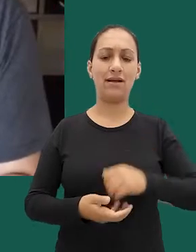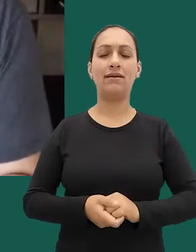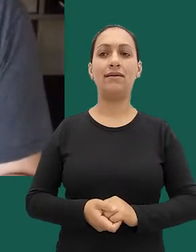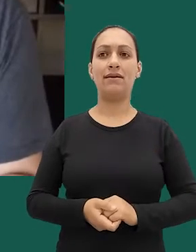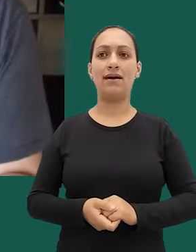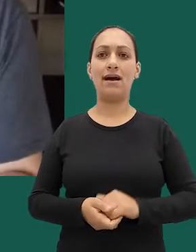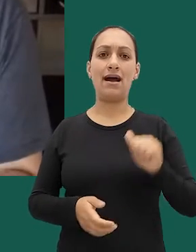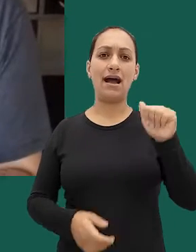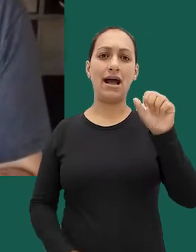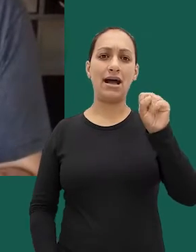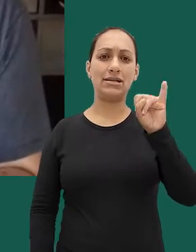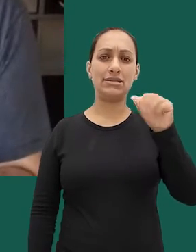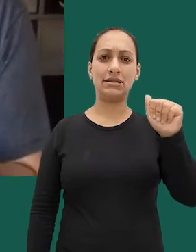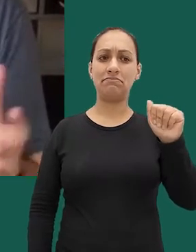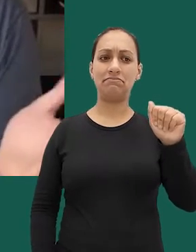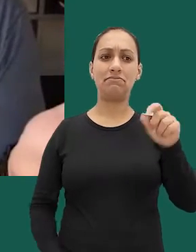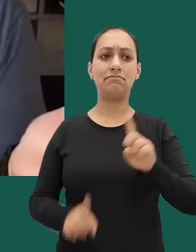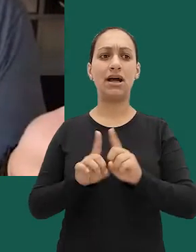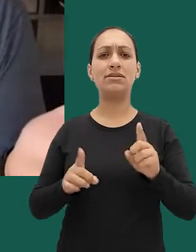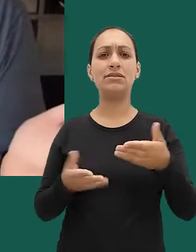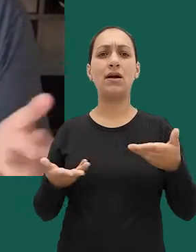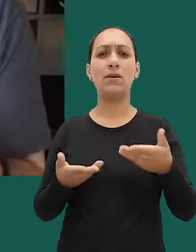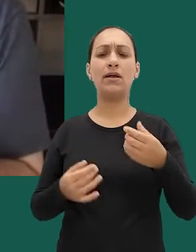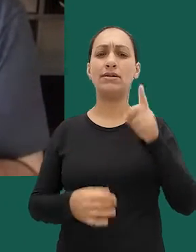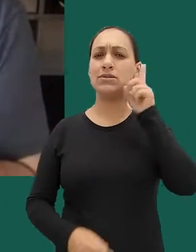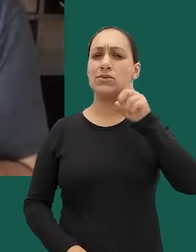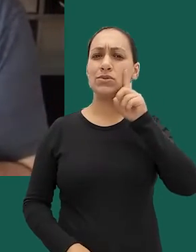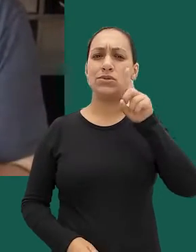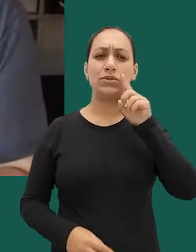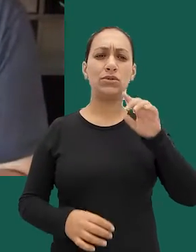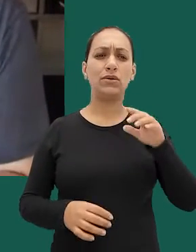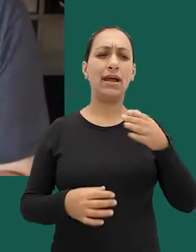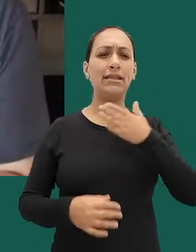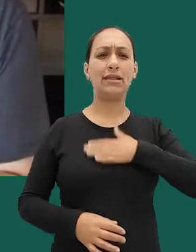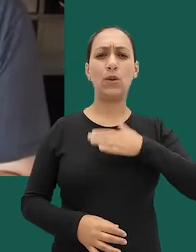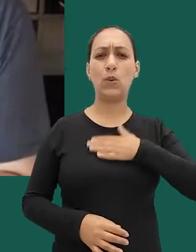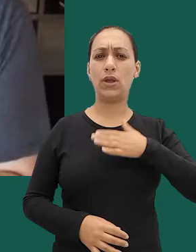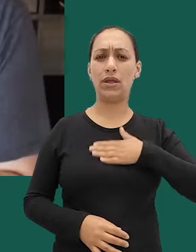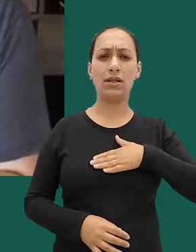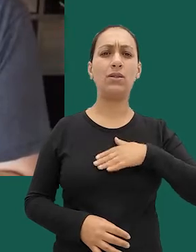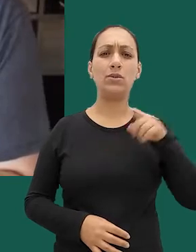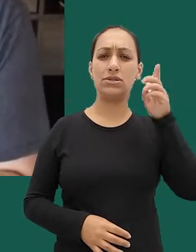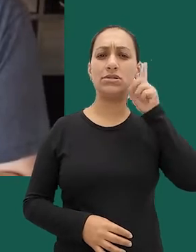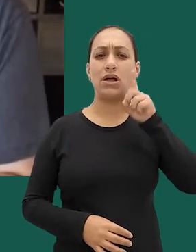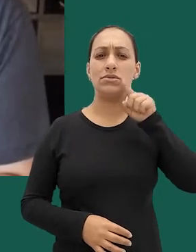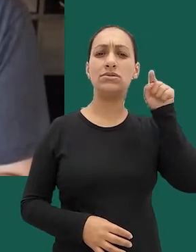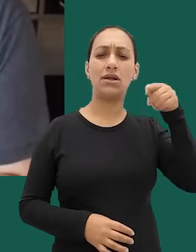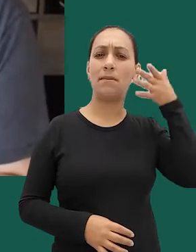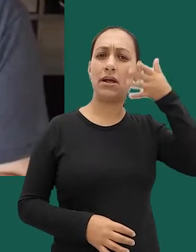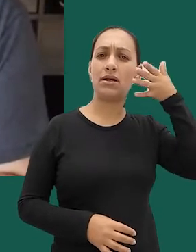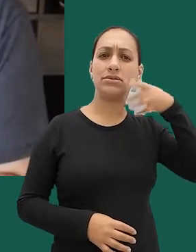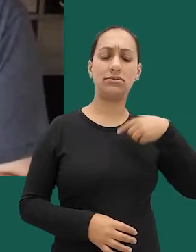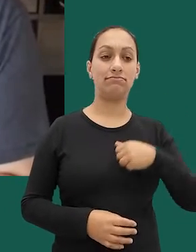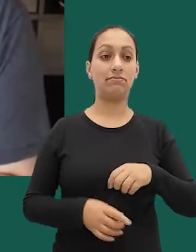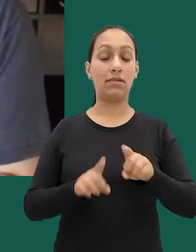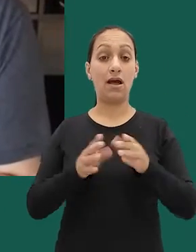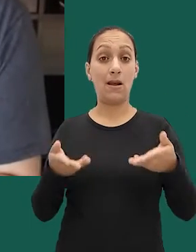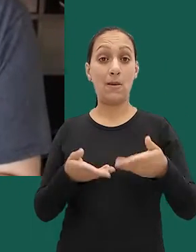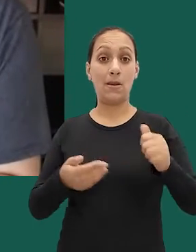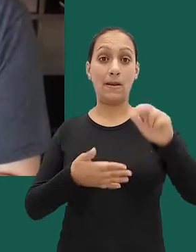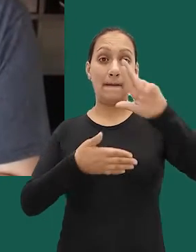Os Estados Unidos é muito tranquilo, é muito fácil. Os Estados Unidos todo mundo fala awesome para tudo, então é tranquilo. A América Latina é um pouco mais